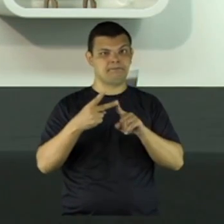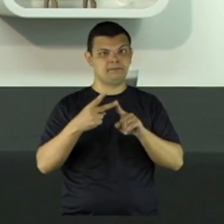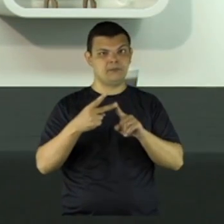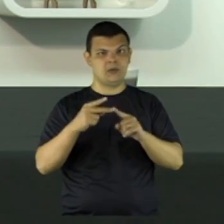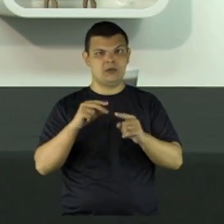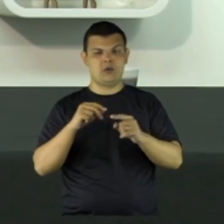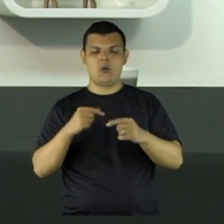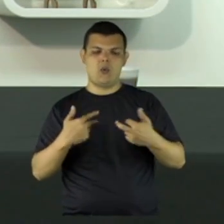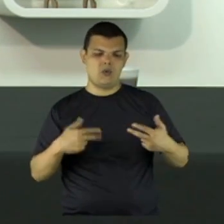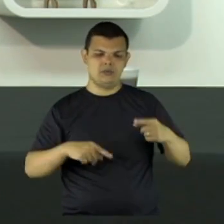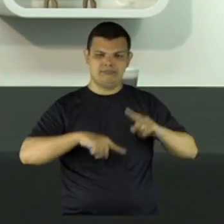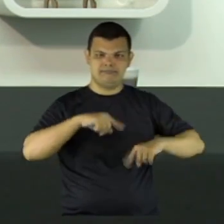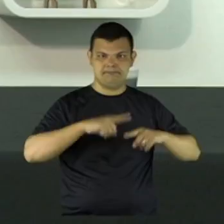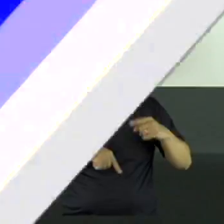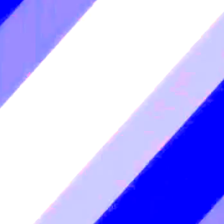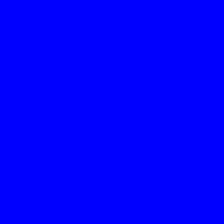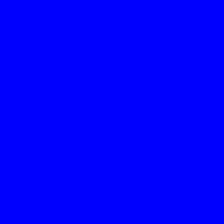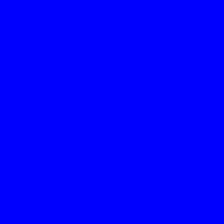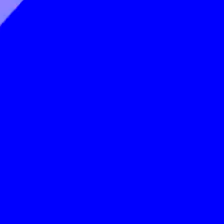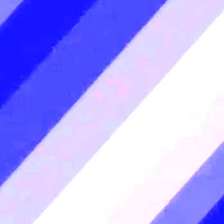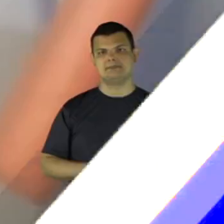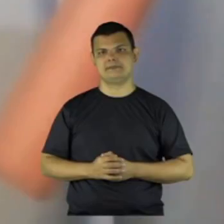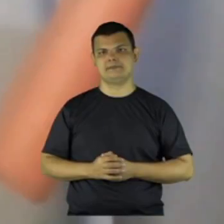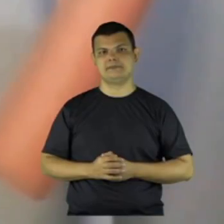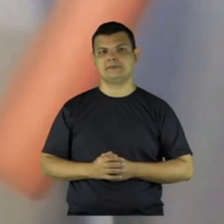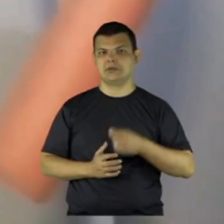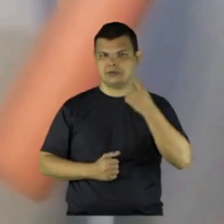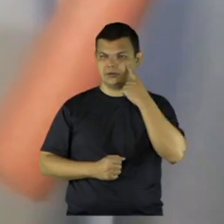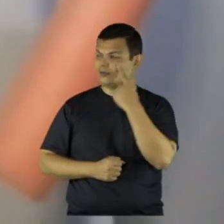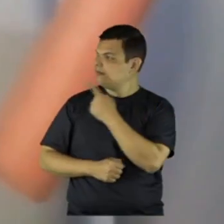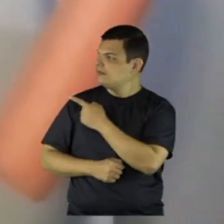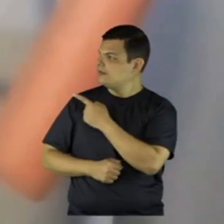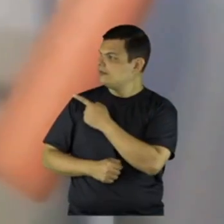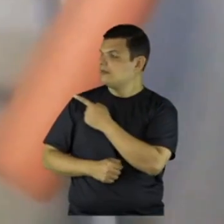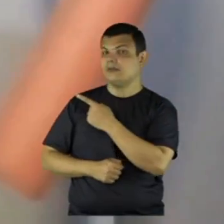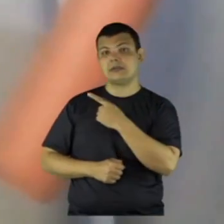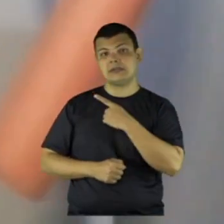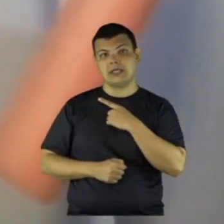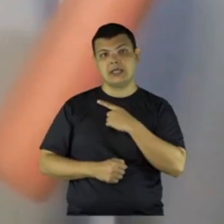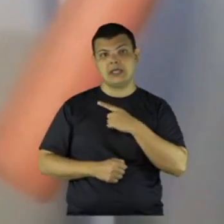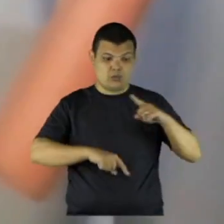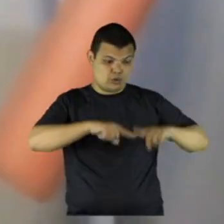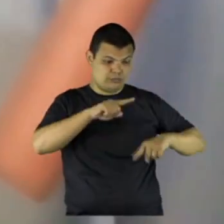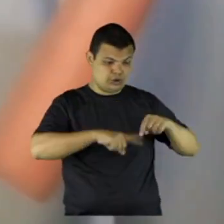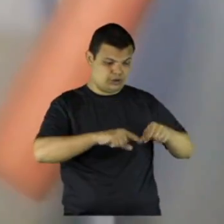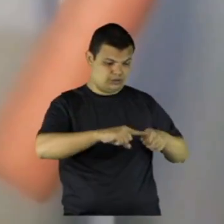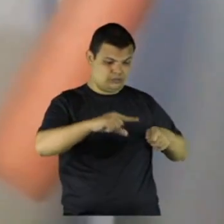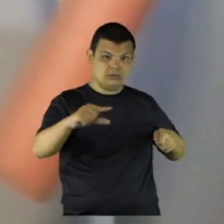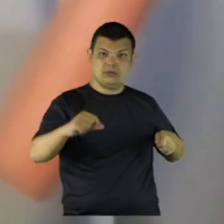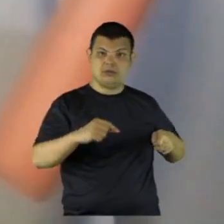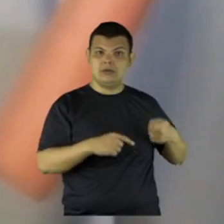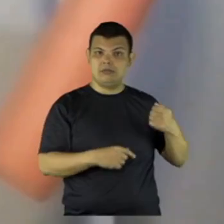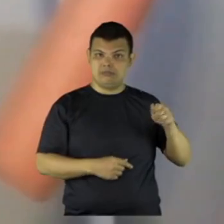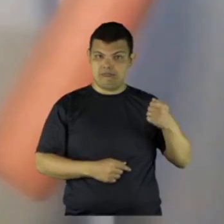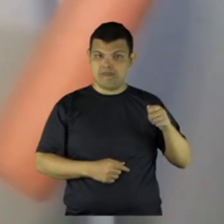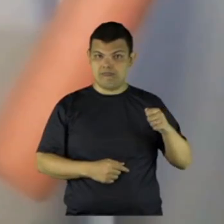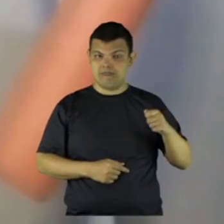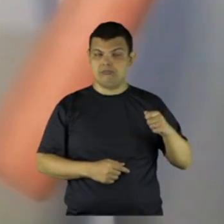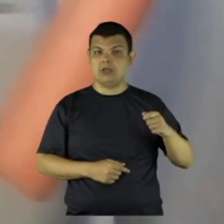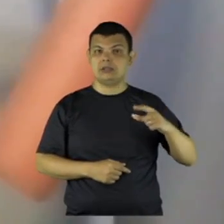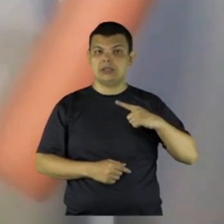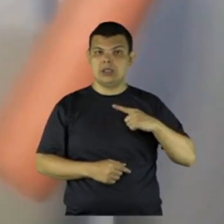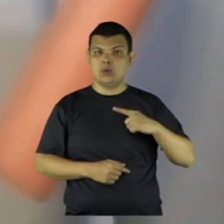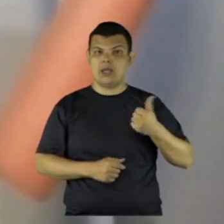golpes com implementos. Vamos para o nosso vídeo. Olha só, reparem que tem um objeto ali nas mãos, certo? Esse objeto ele